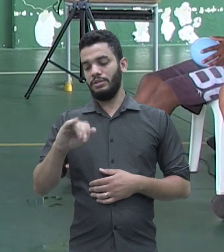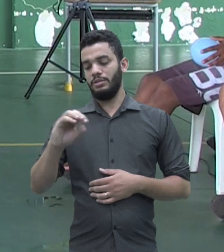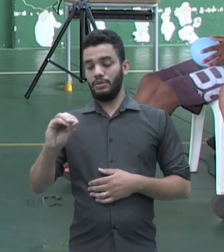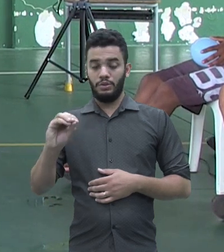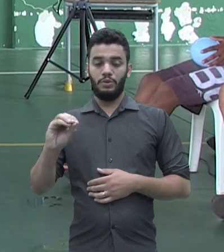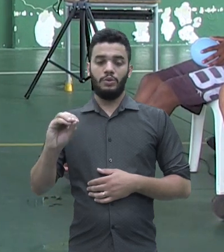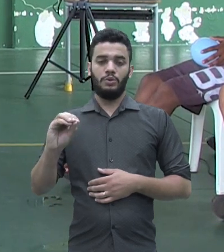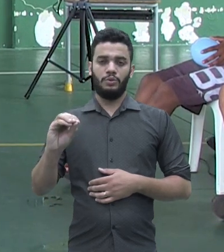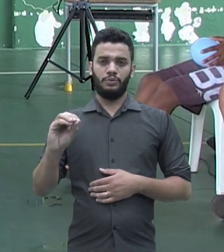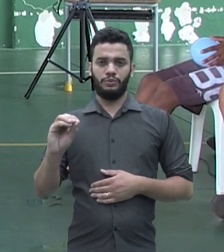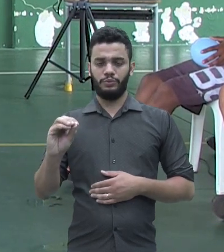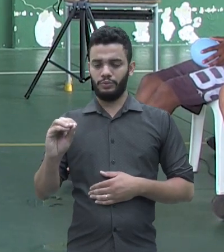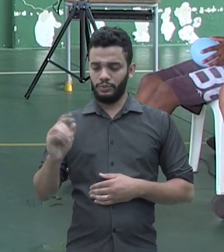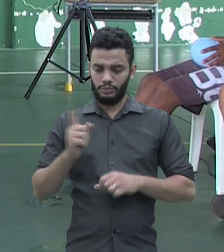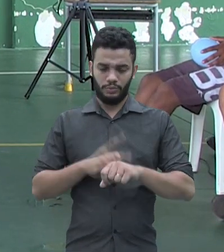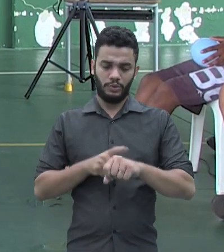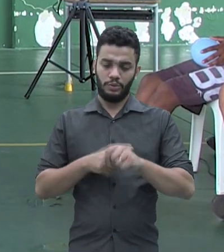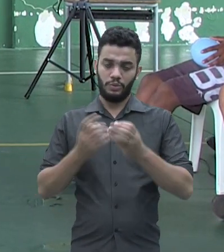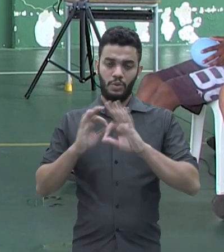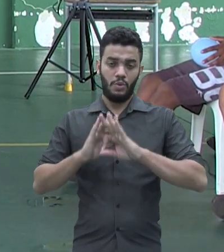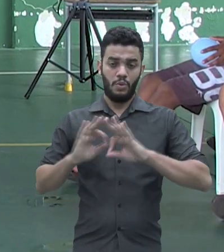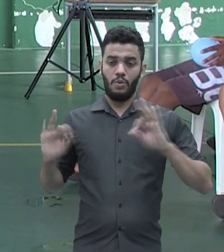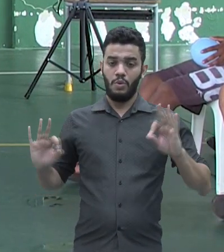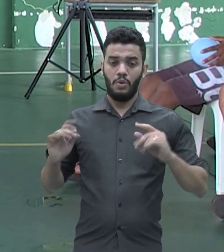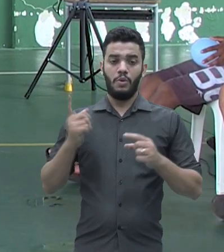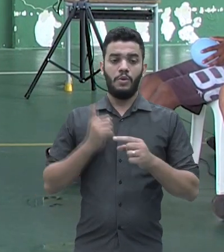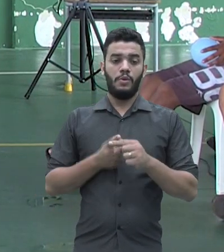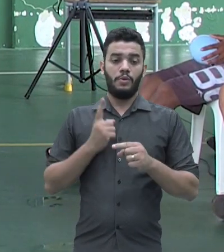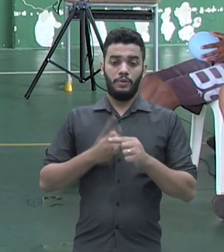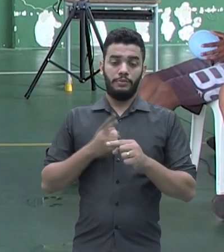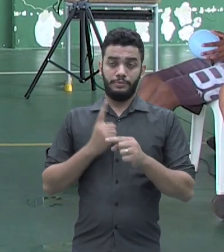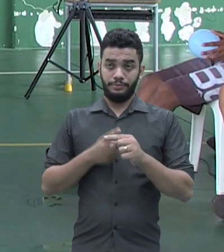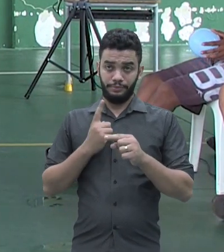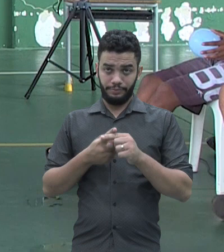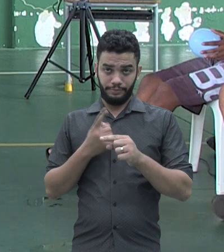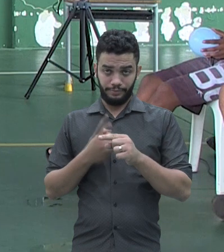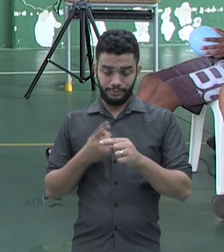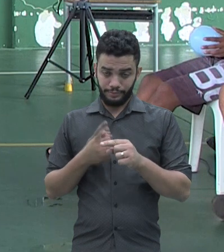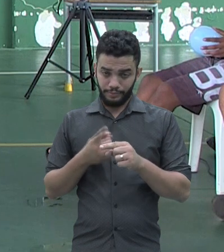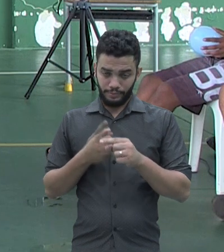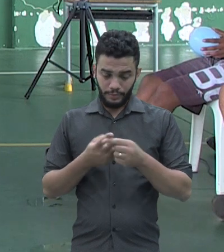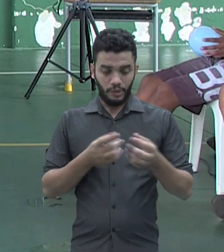aí, foi uma linha puxada aí do projeto institucional, né, Tarciso?